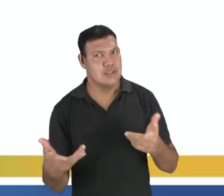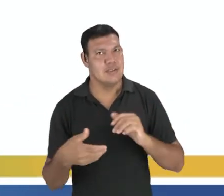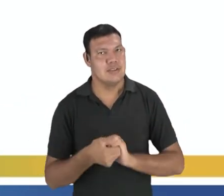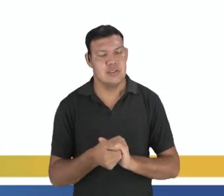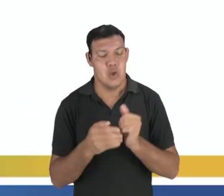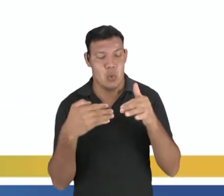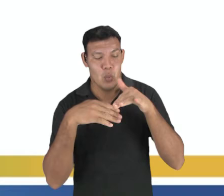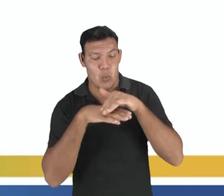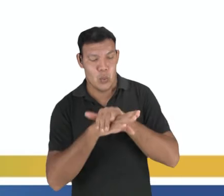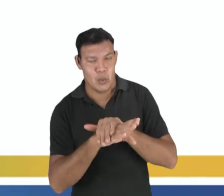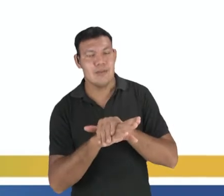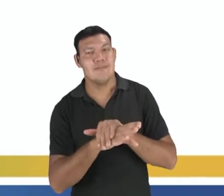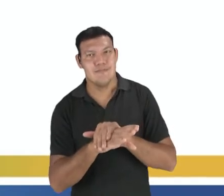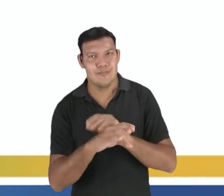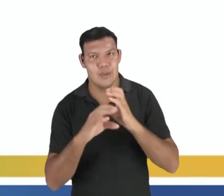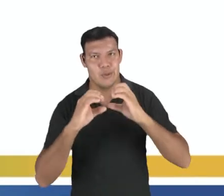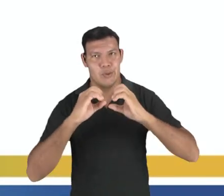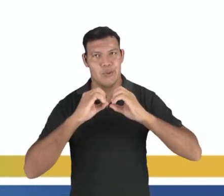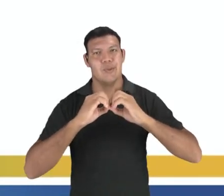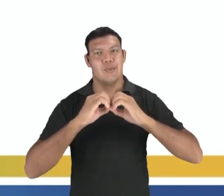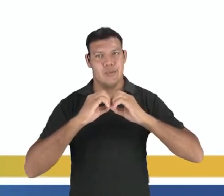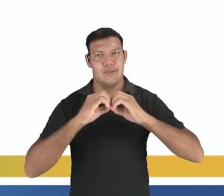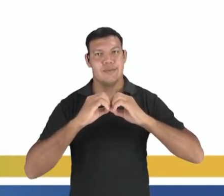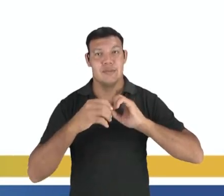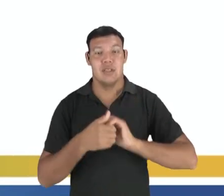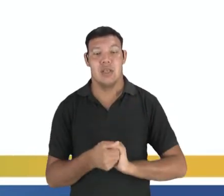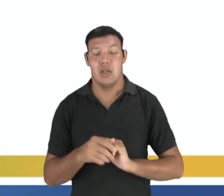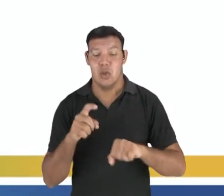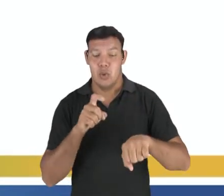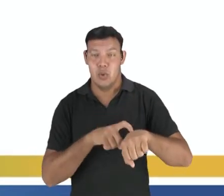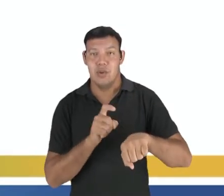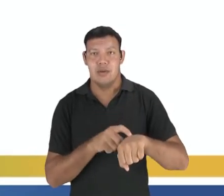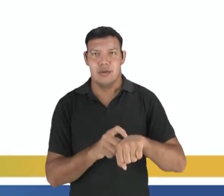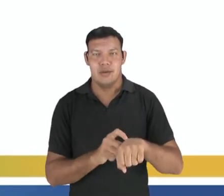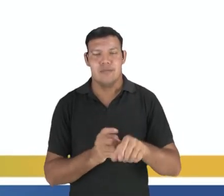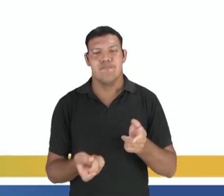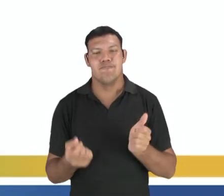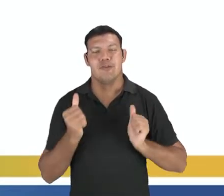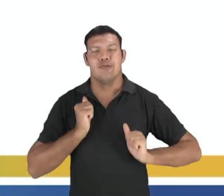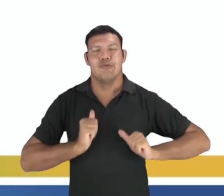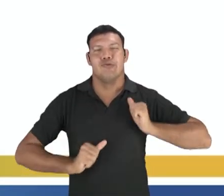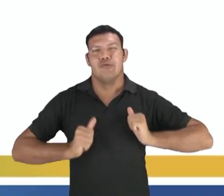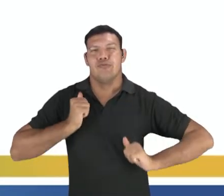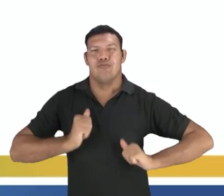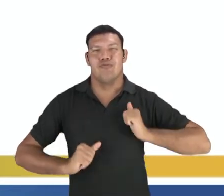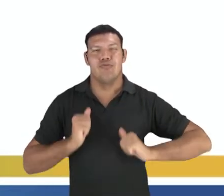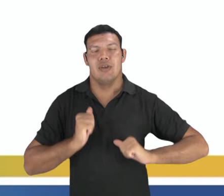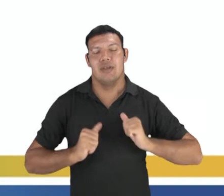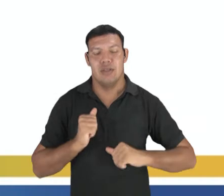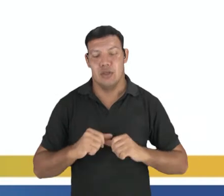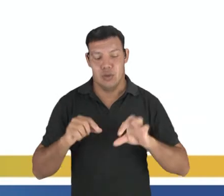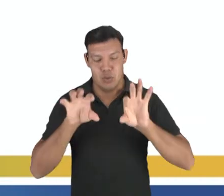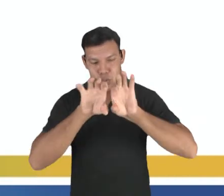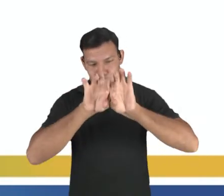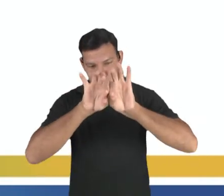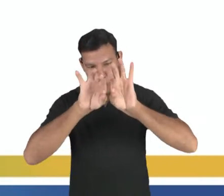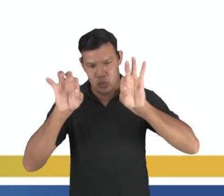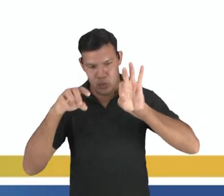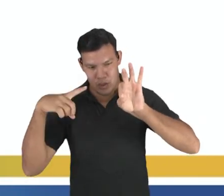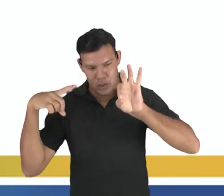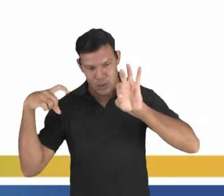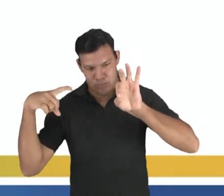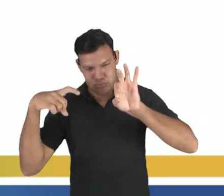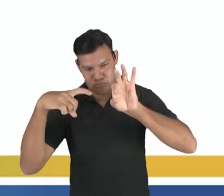ficam armazenados ali nos epidídimos, e no momento que eles são estimulados, eles são conduzidos através do ducto